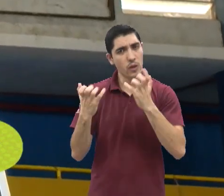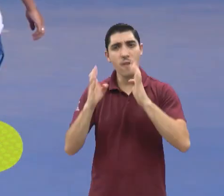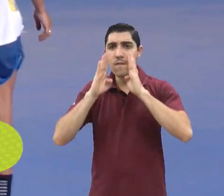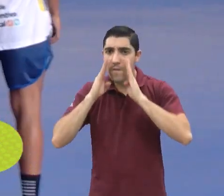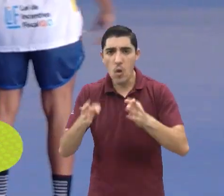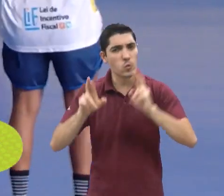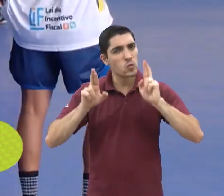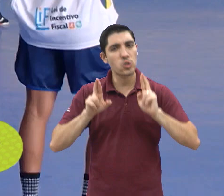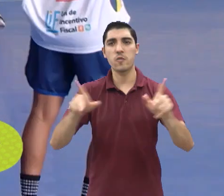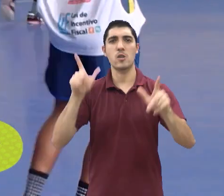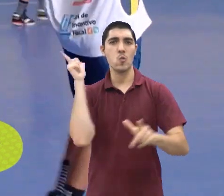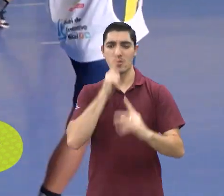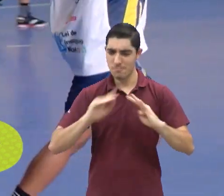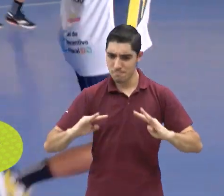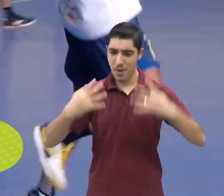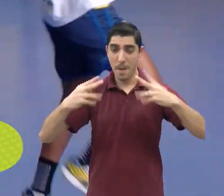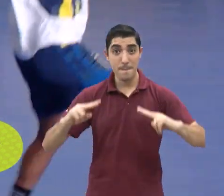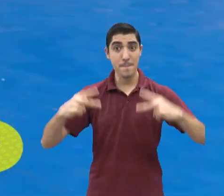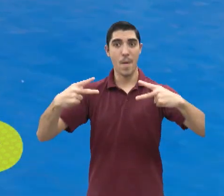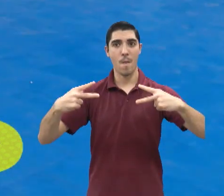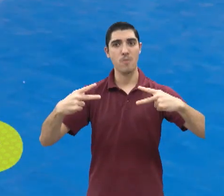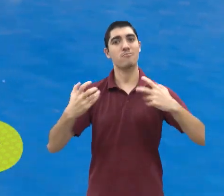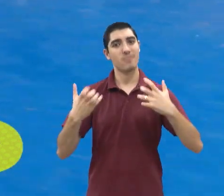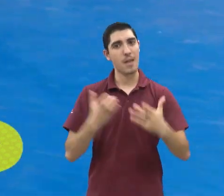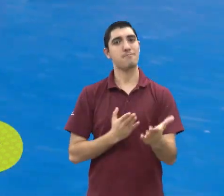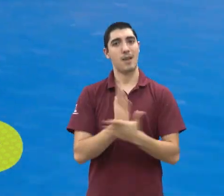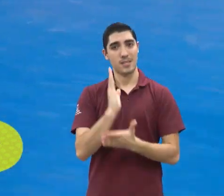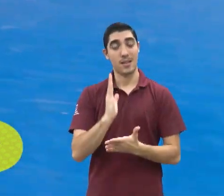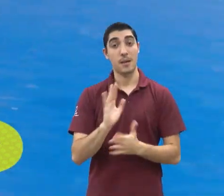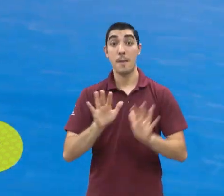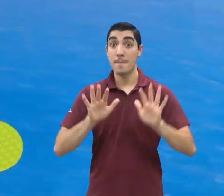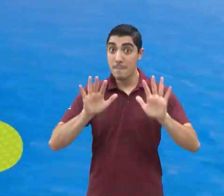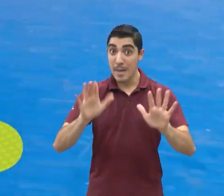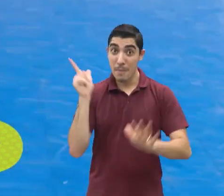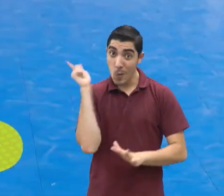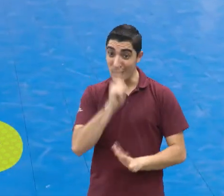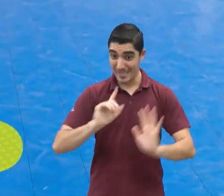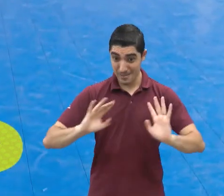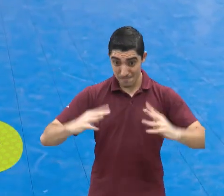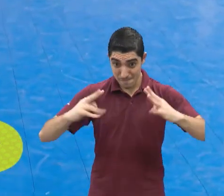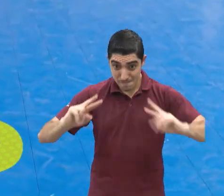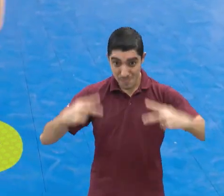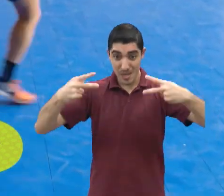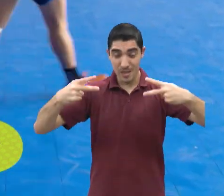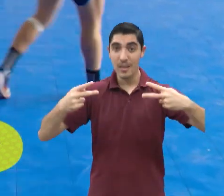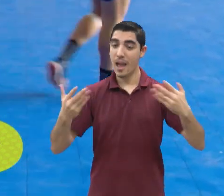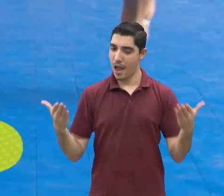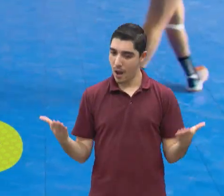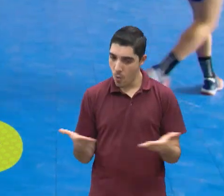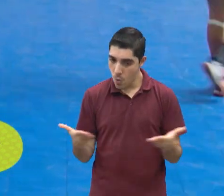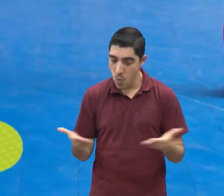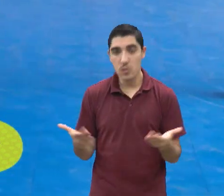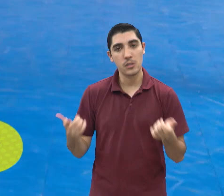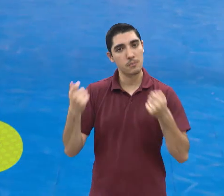temporada, avançando para as semifinais. Mas para que isso aconteça, o primeiro passo tem que ser dado, conseguindo uma